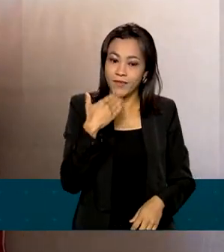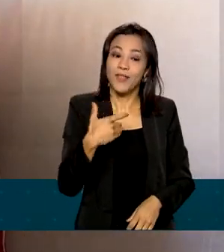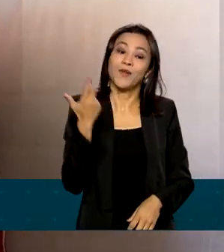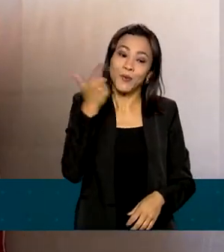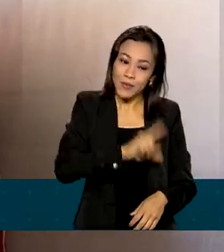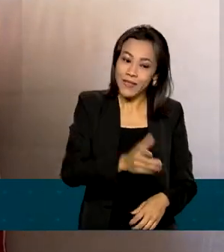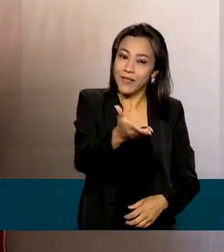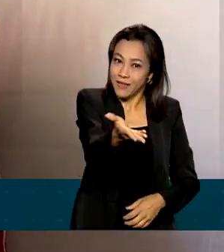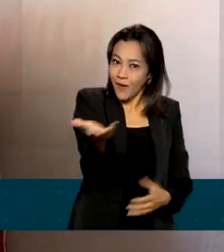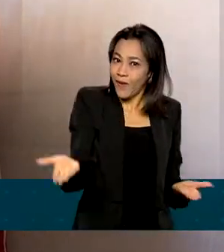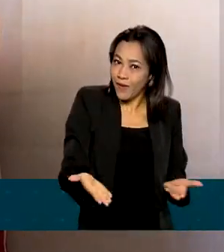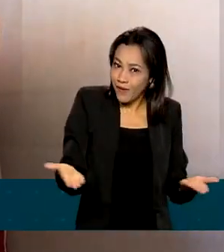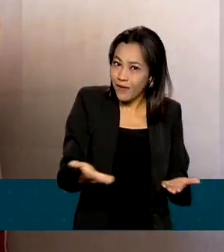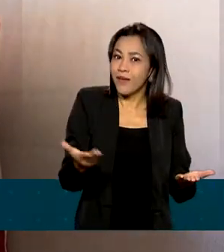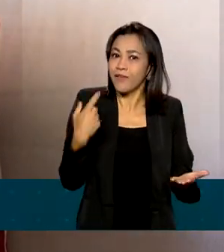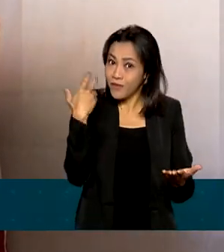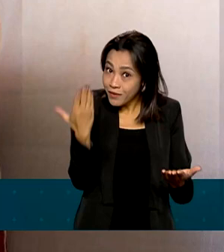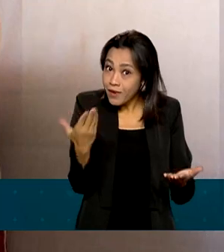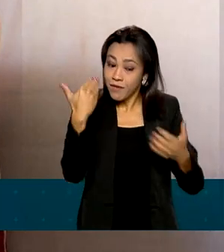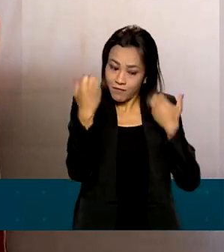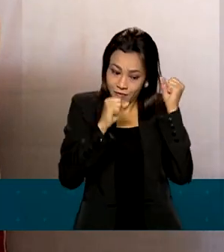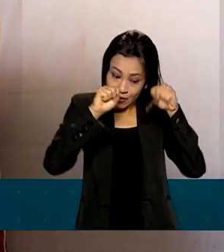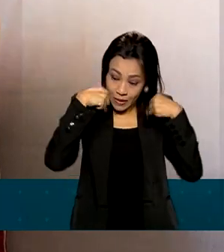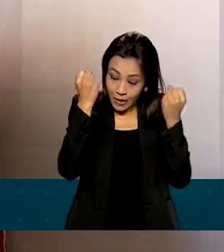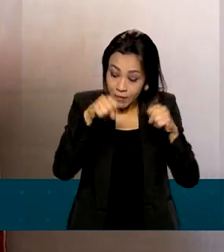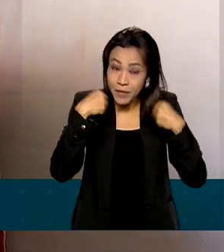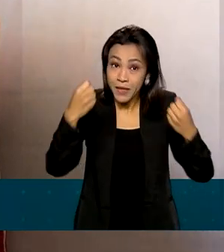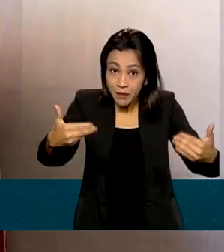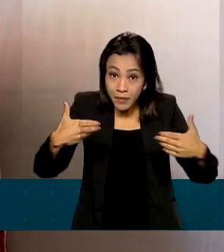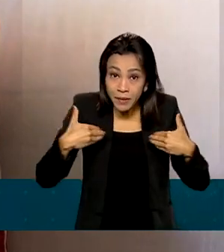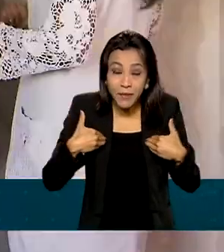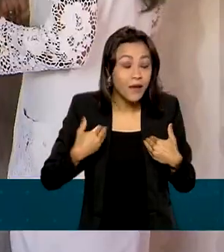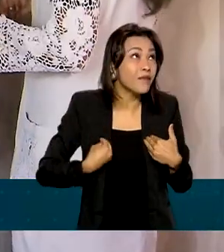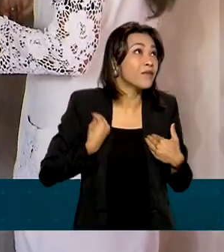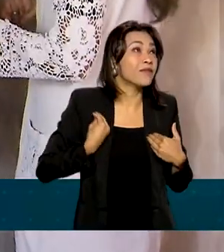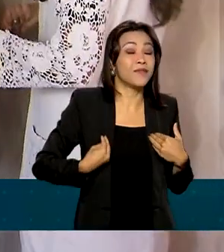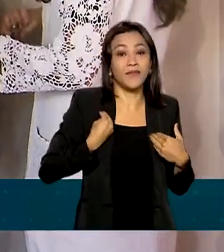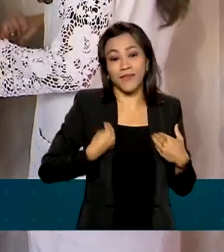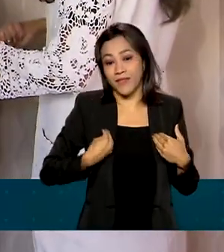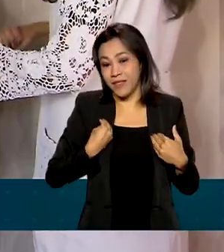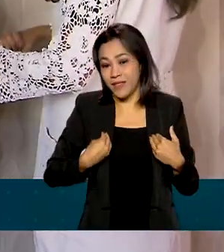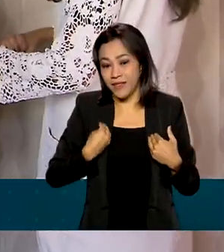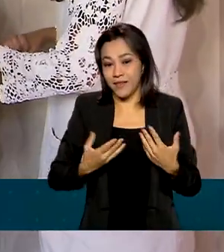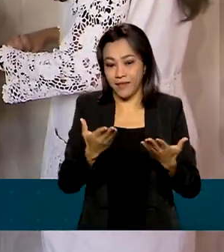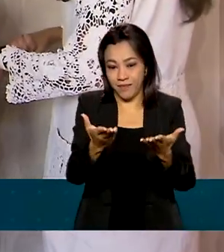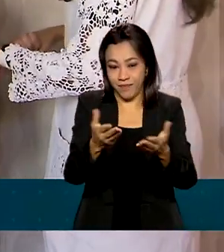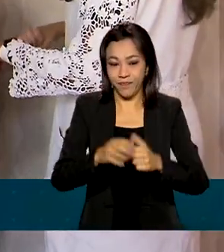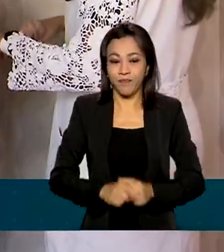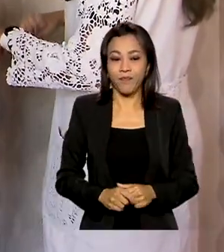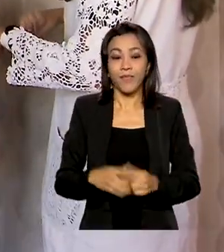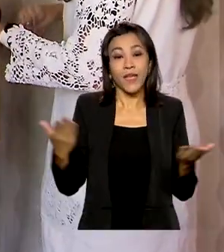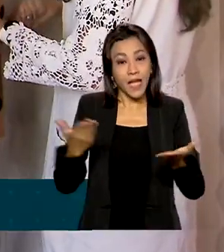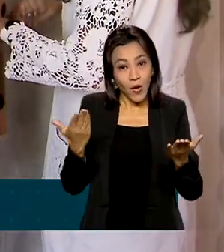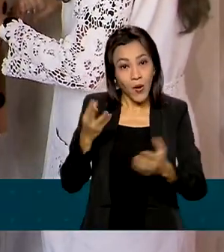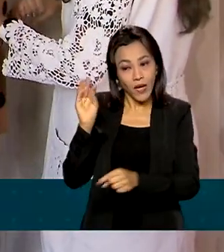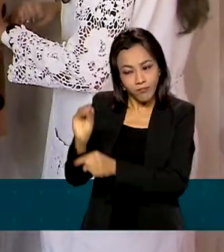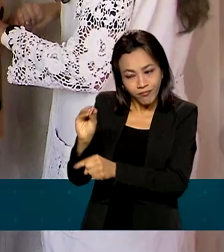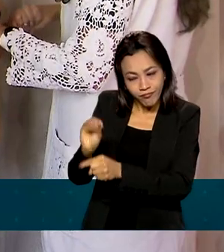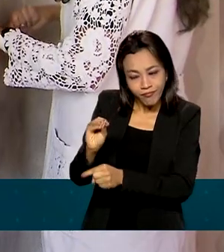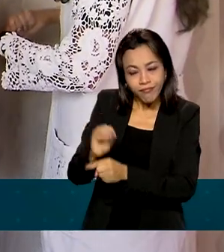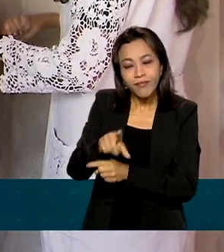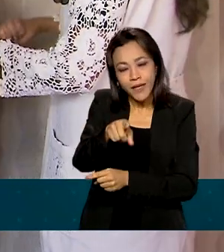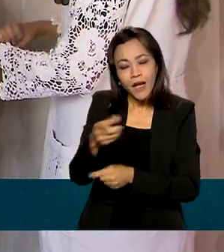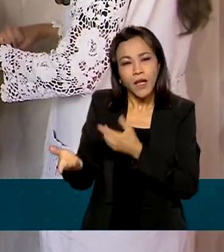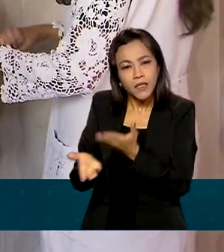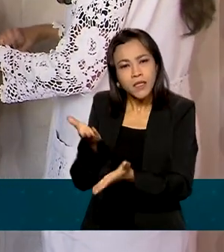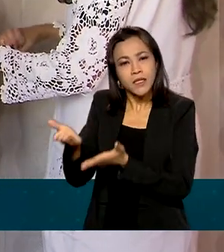esticando e se você vê que a fisioterapia para mim ela é linda e agora sessões com fisioterapeutas como